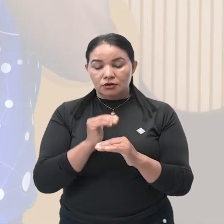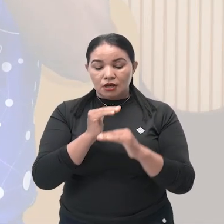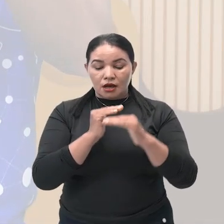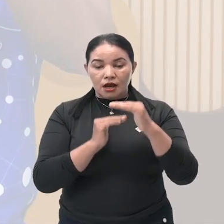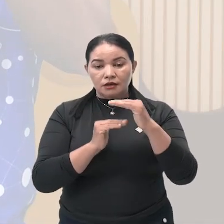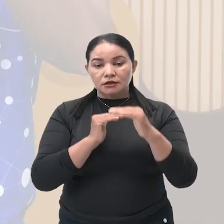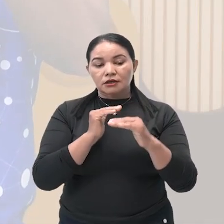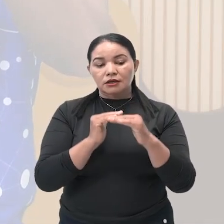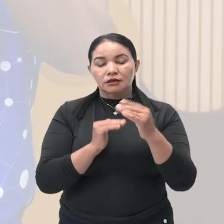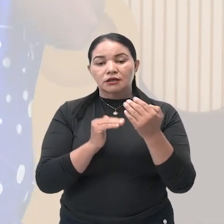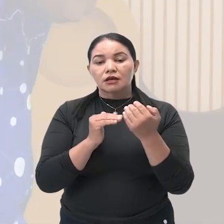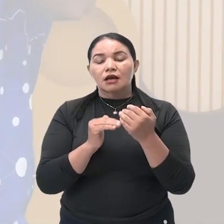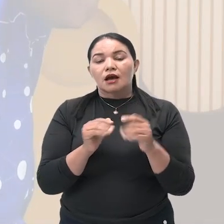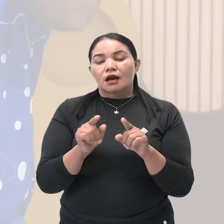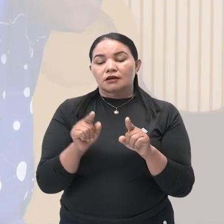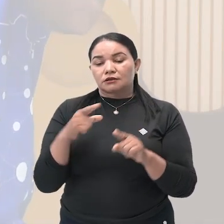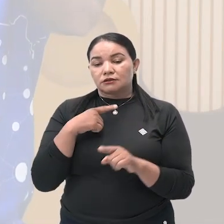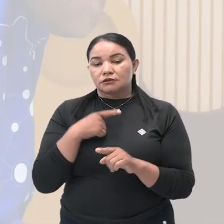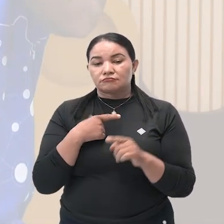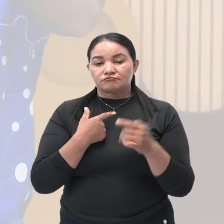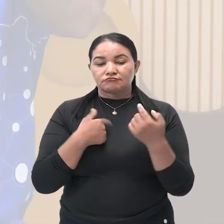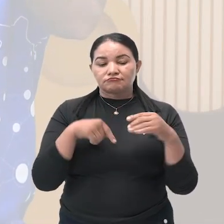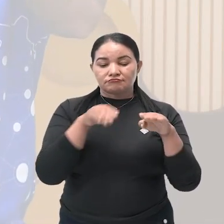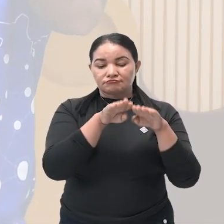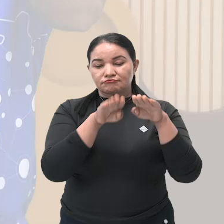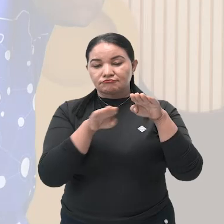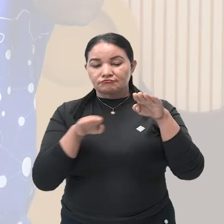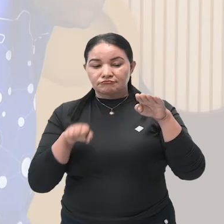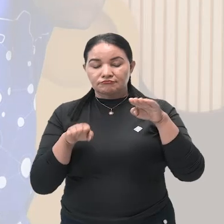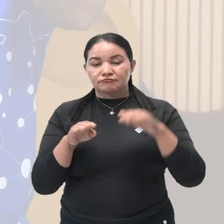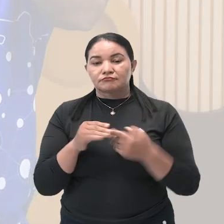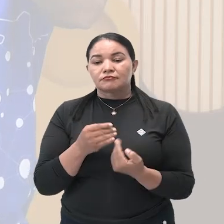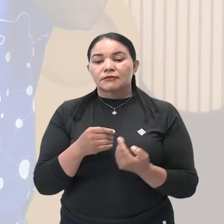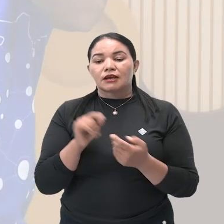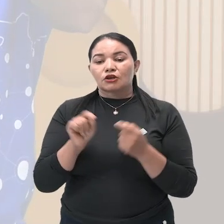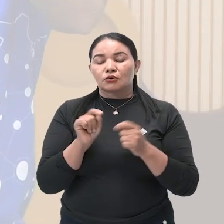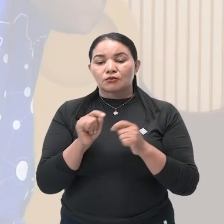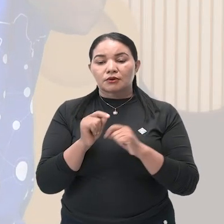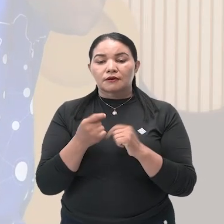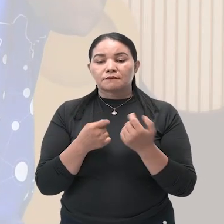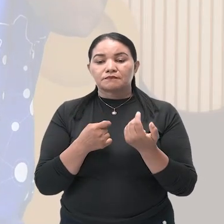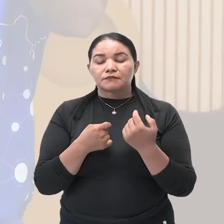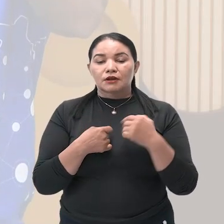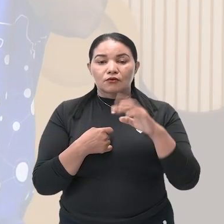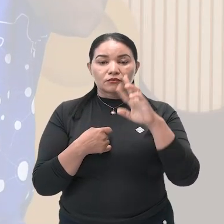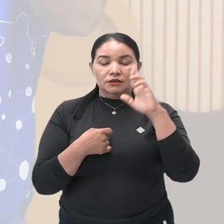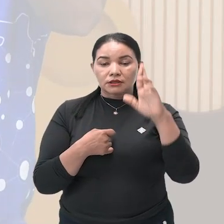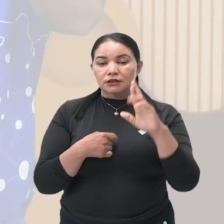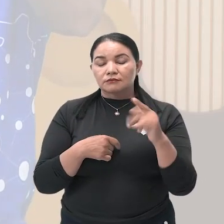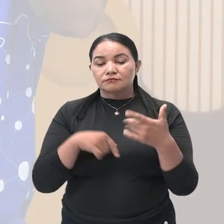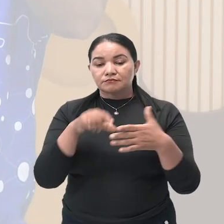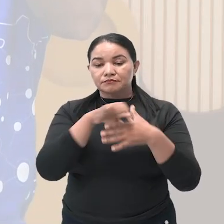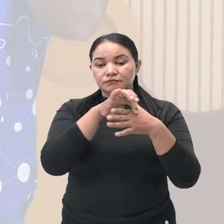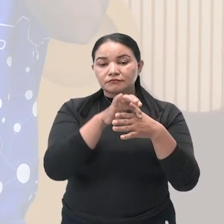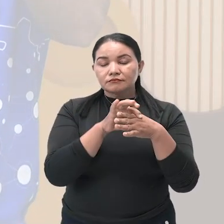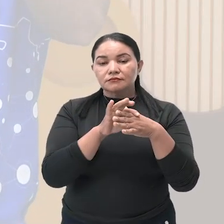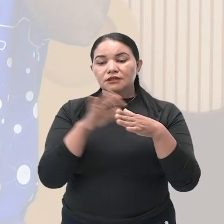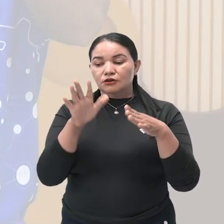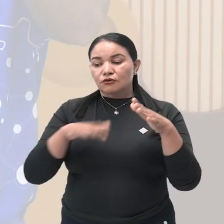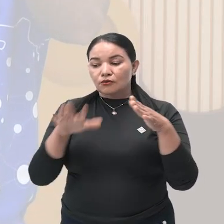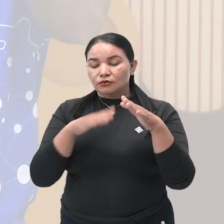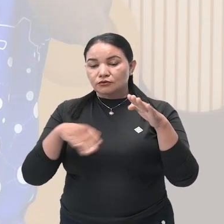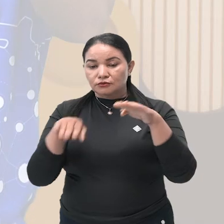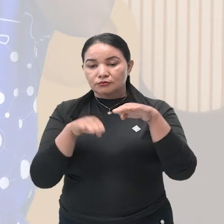tá bom? Os líderes desses movimentos, tá bom? E a massa aqui, e o restante das pessoas que fazem